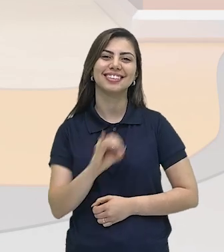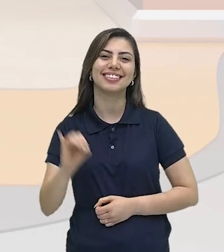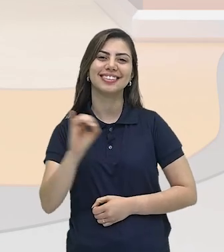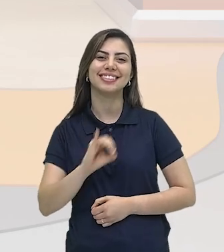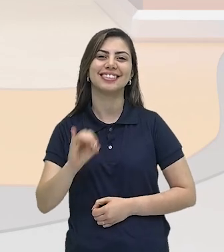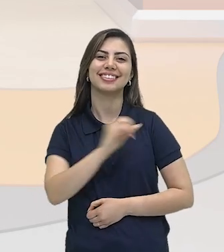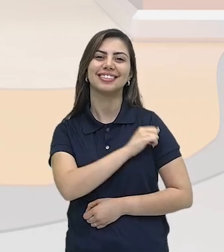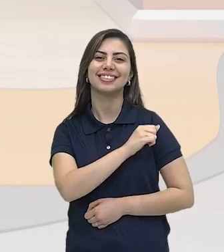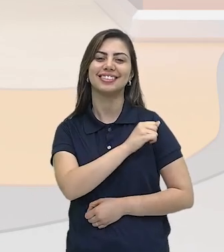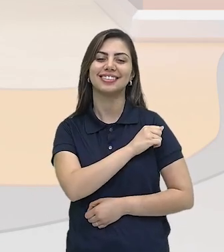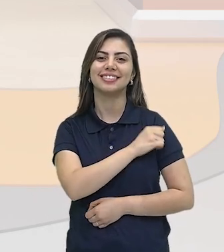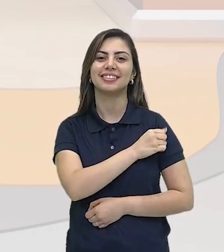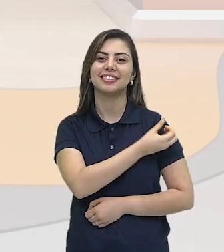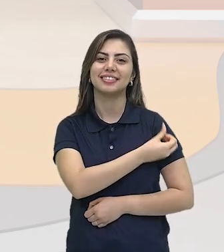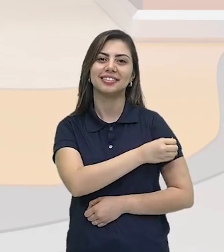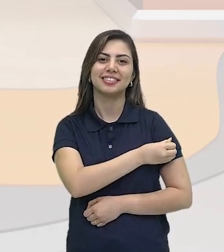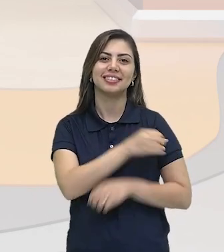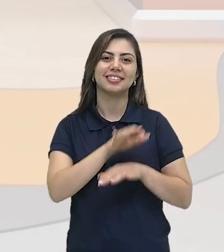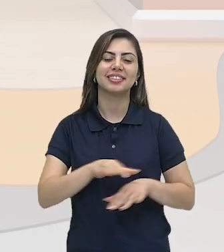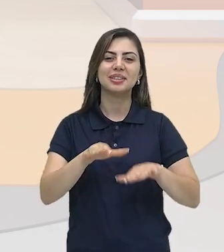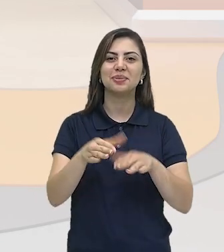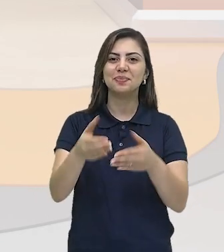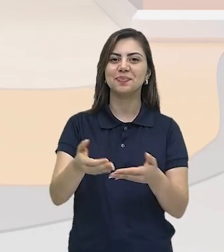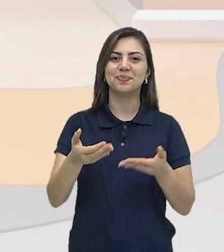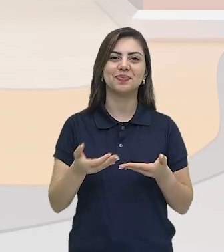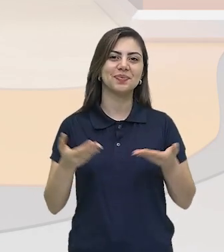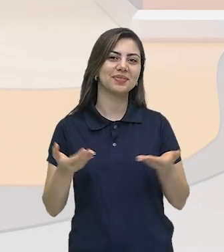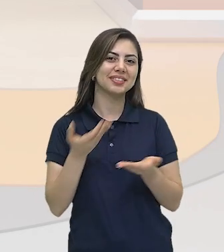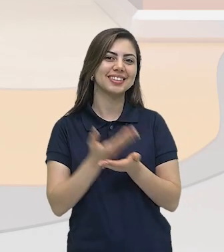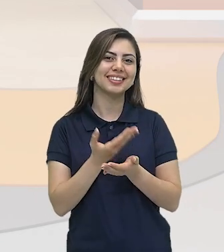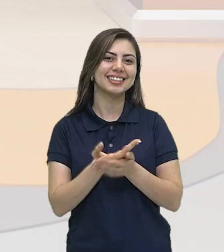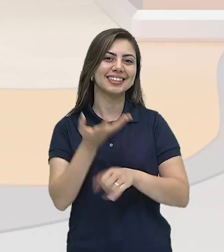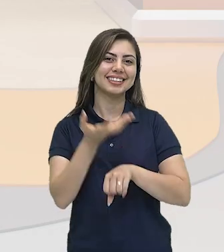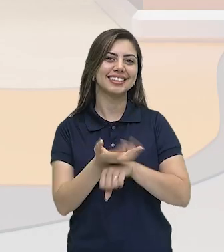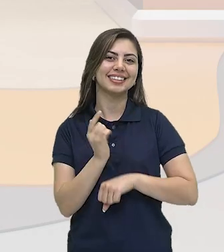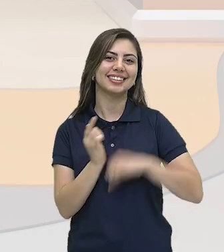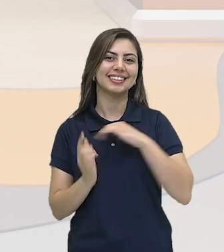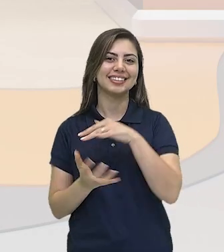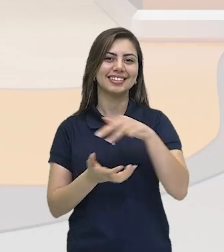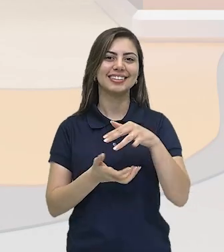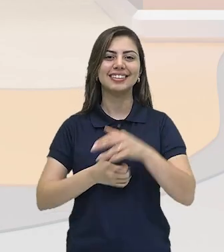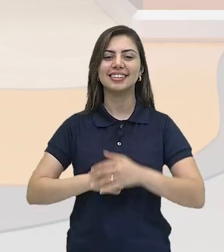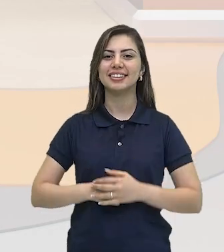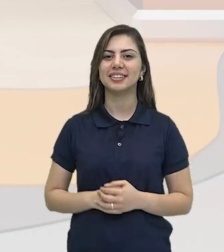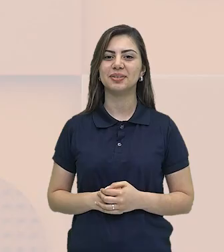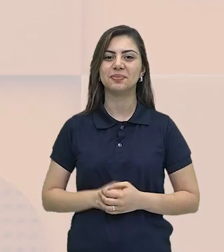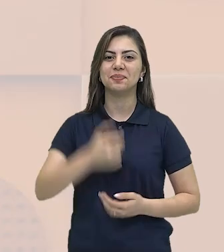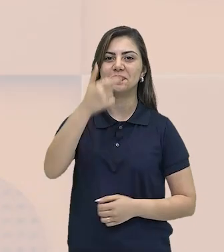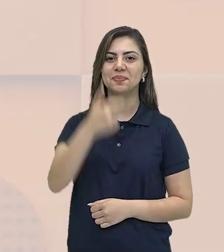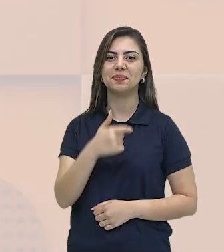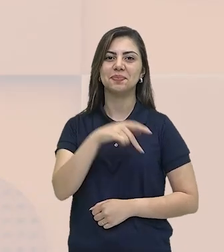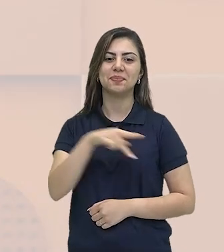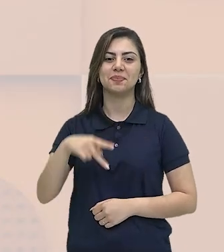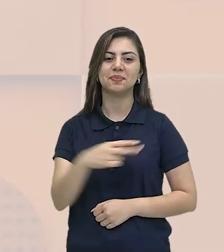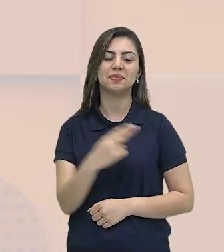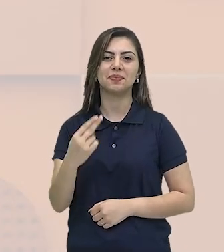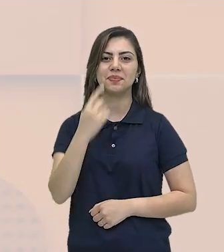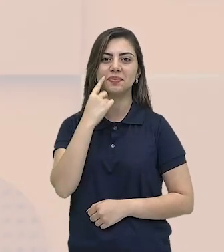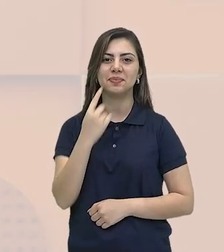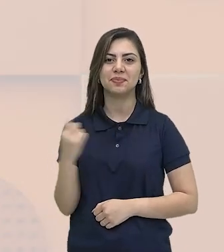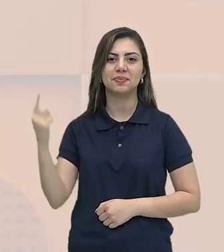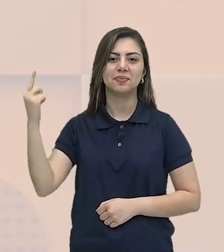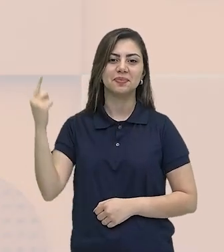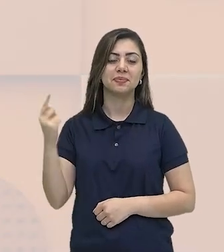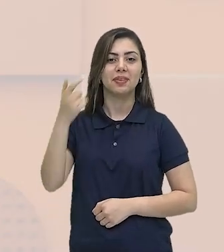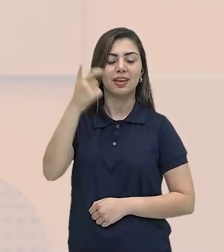Olá, alunos do ensino fundamental, sejam bem-vindos a mais uma aula do nosso componente de geografia. Eu sou a professora